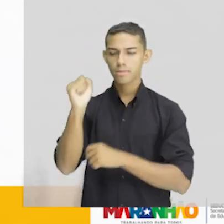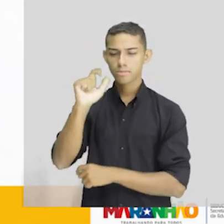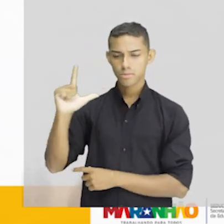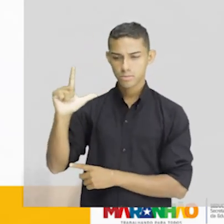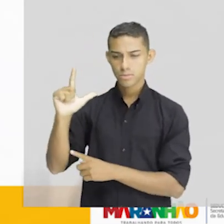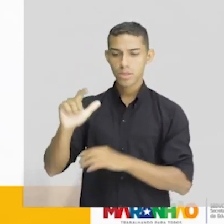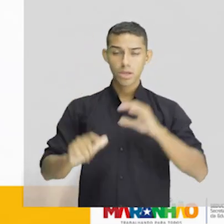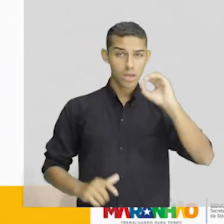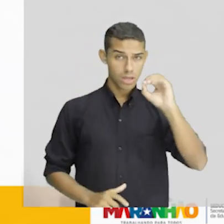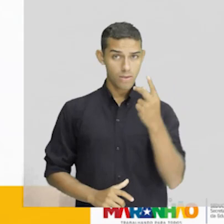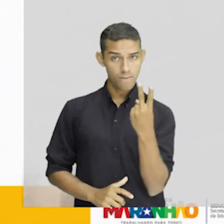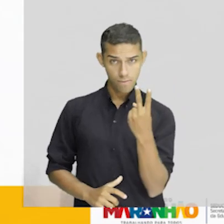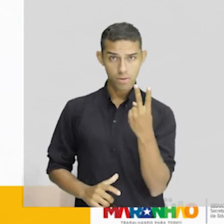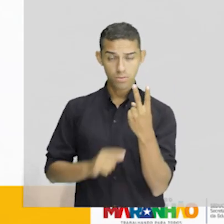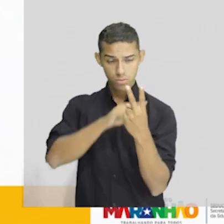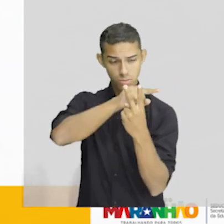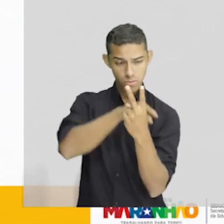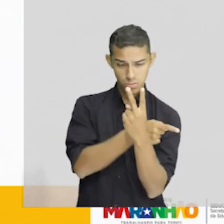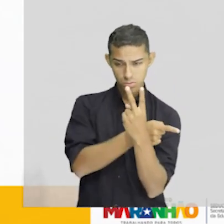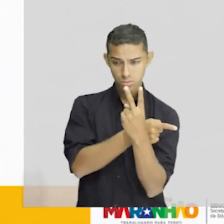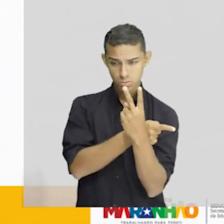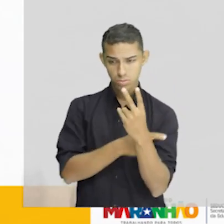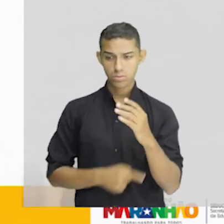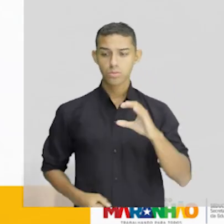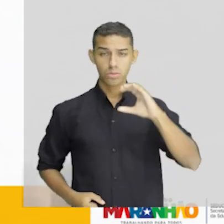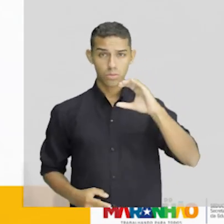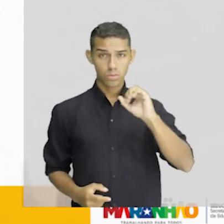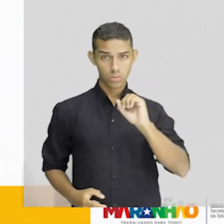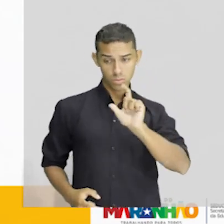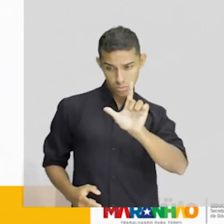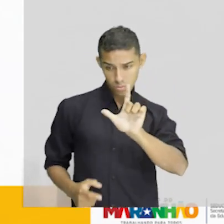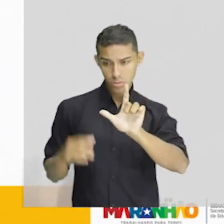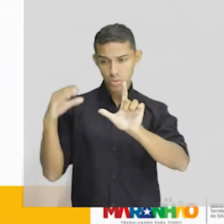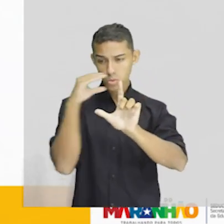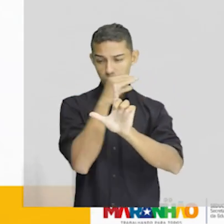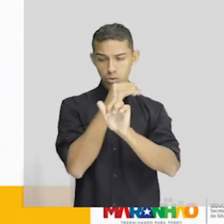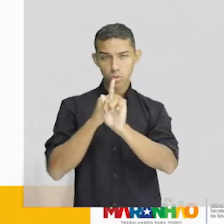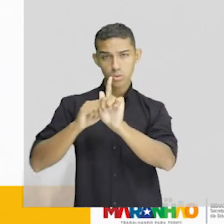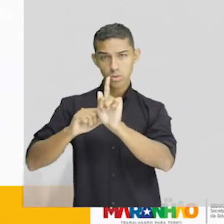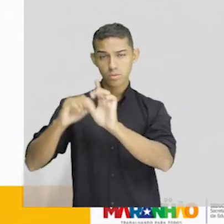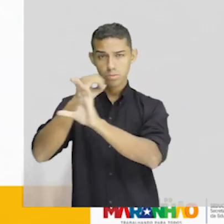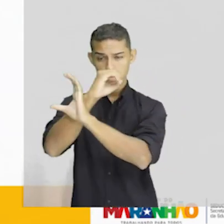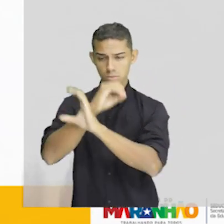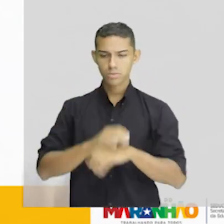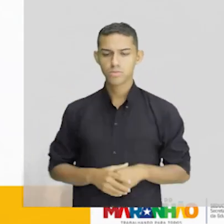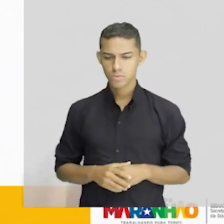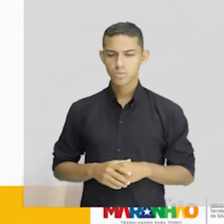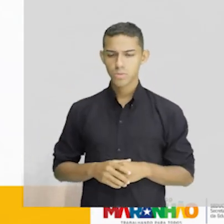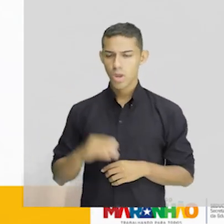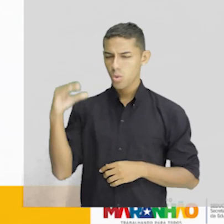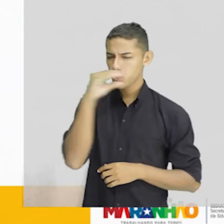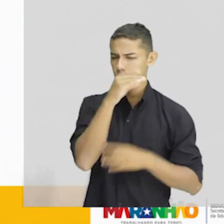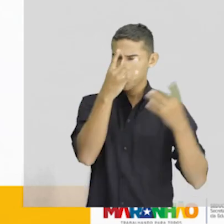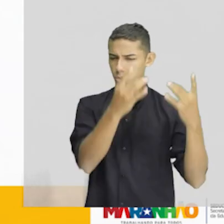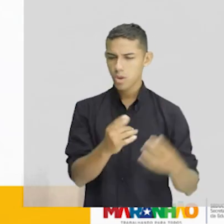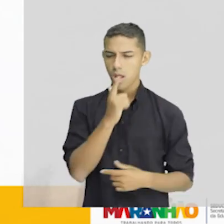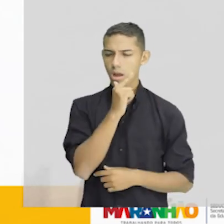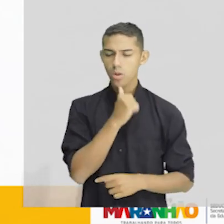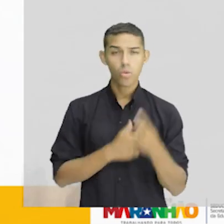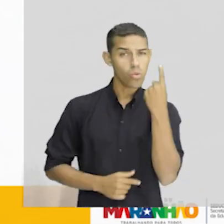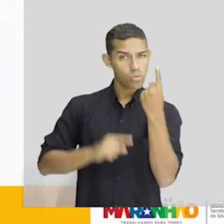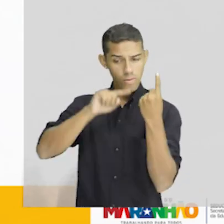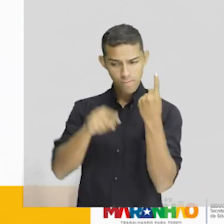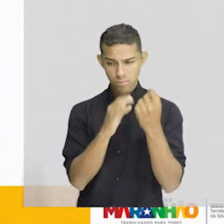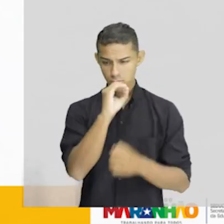0,2 caloria por grama graus Celsius calor específico da água uma caloria por grama grau